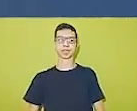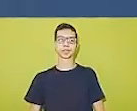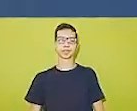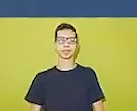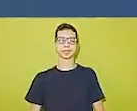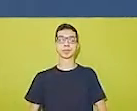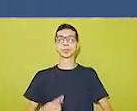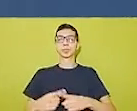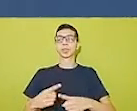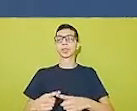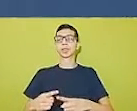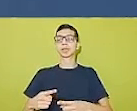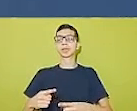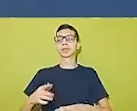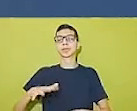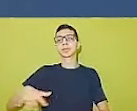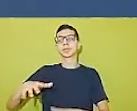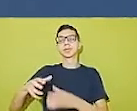possível.